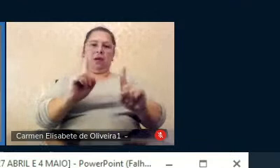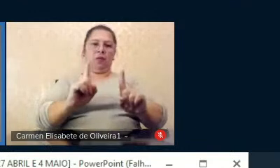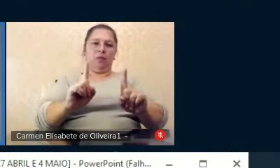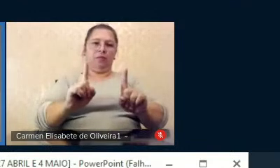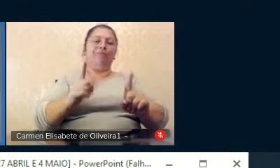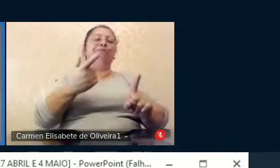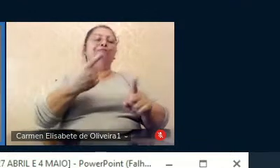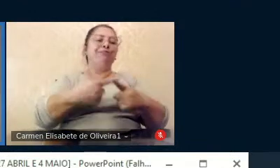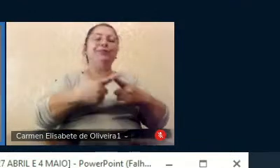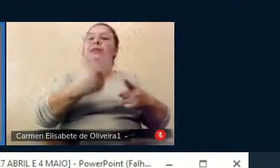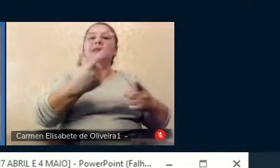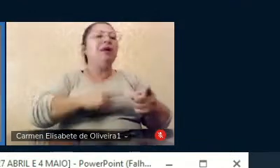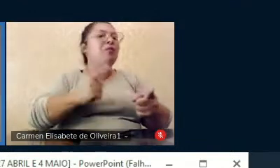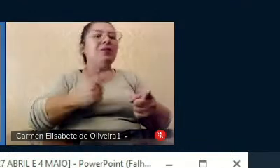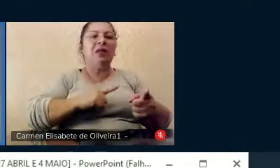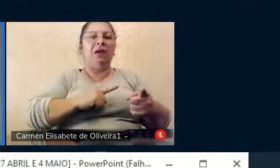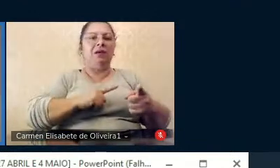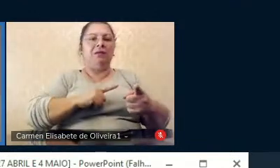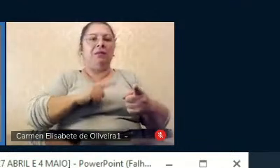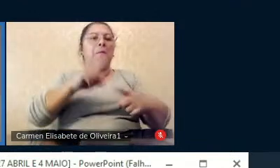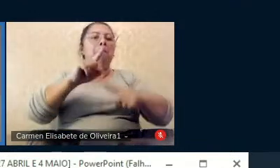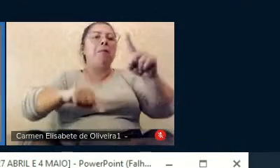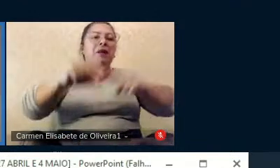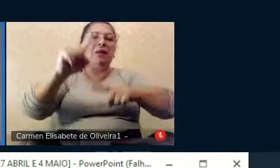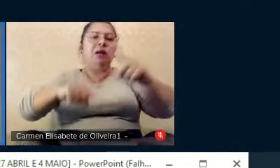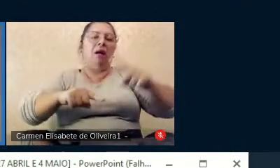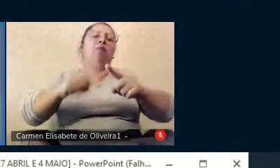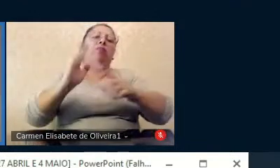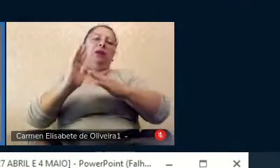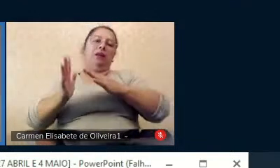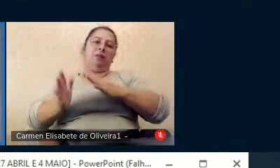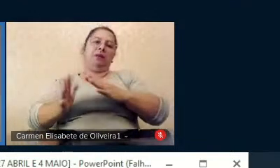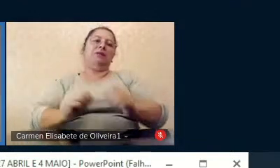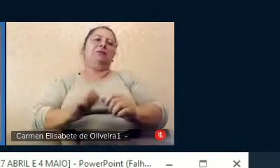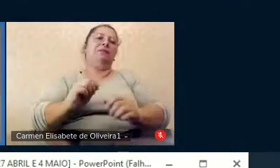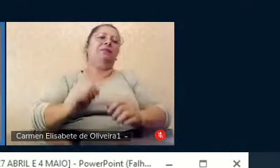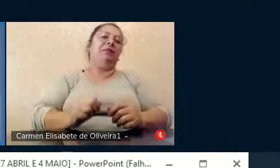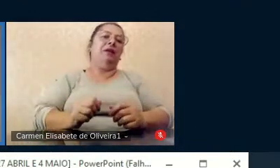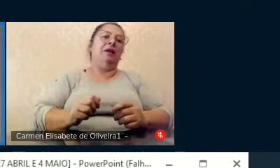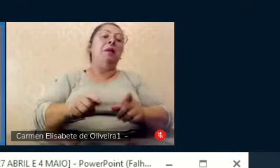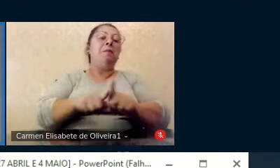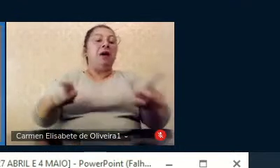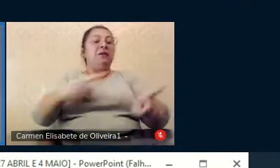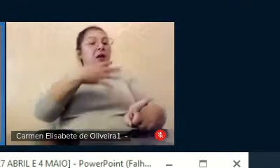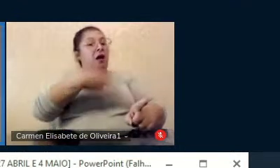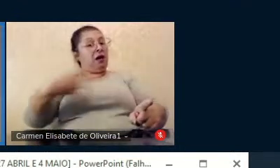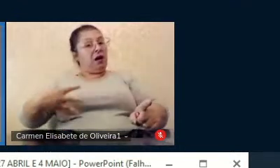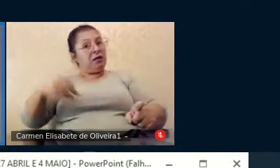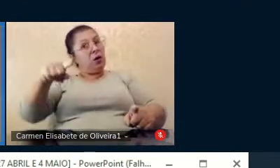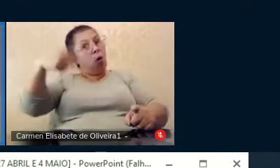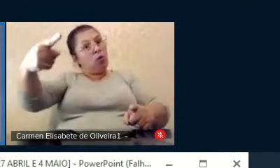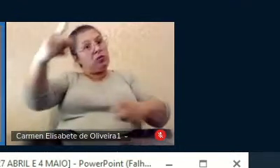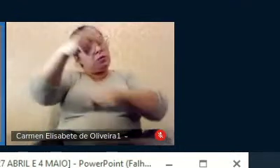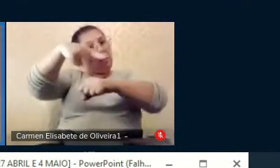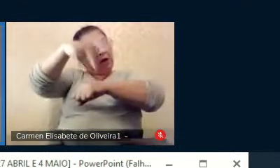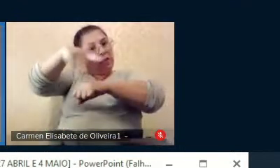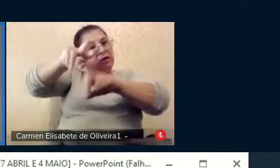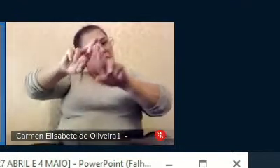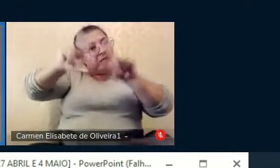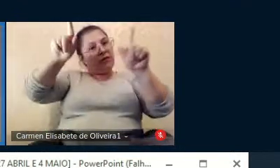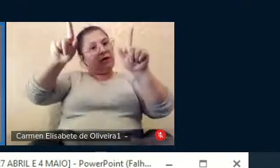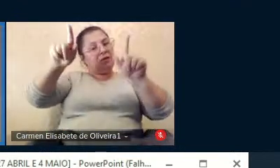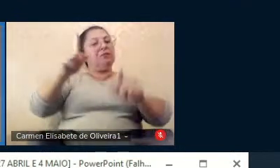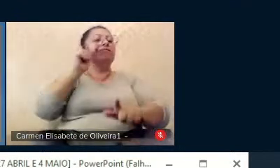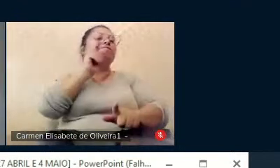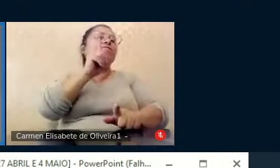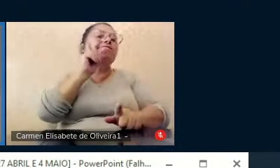vocês, é muito raro esse material em Libras. Então nós vamos ver alguns haikais produzidos em outros países, principalmente do Reino